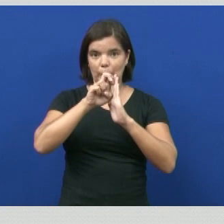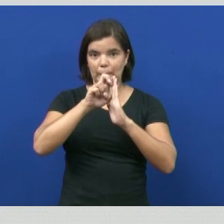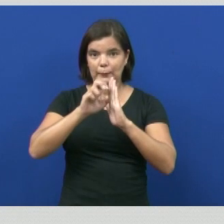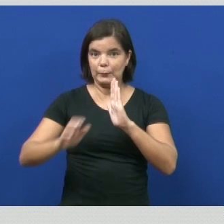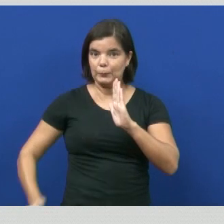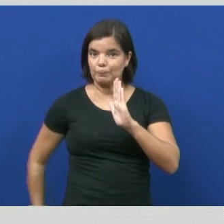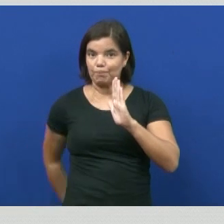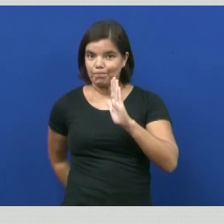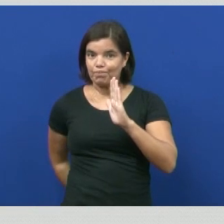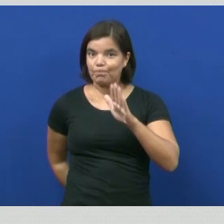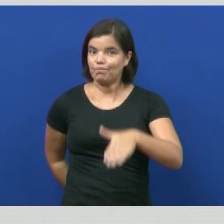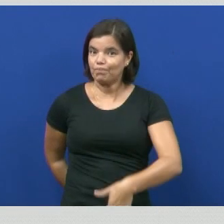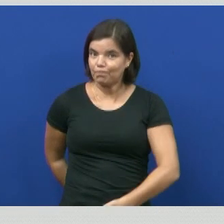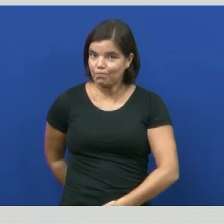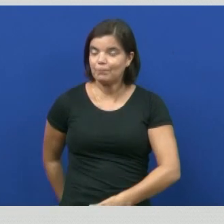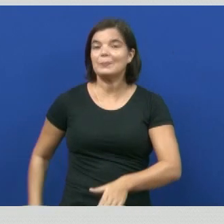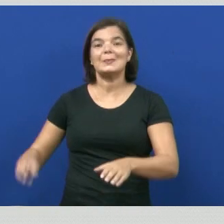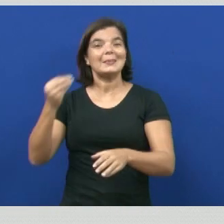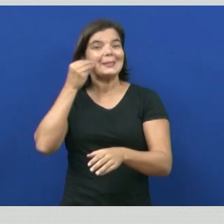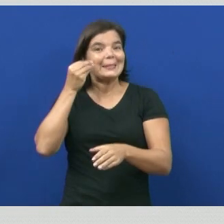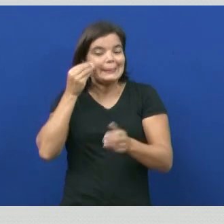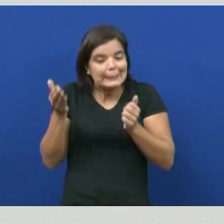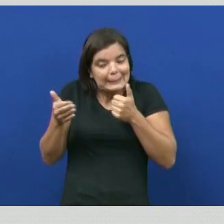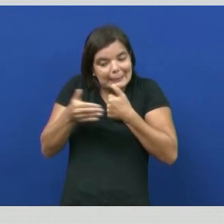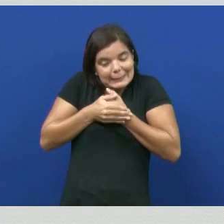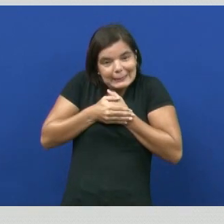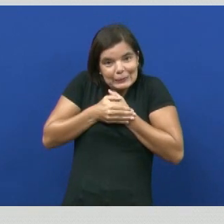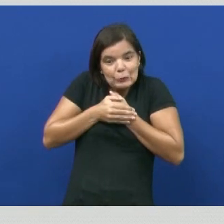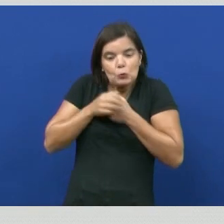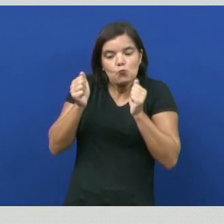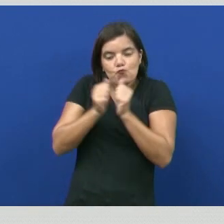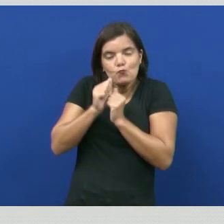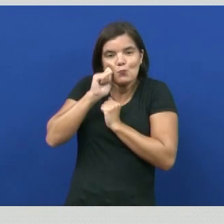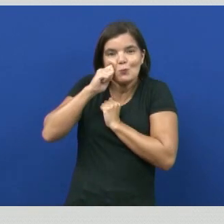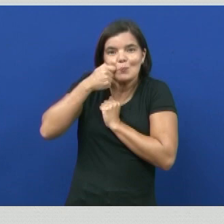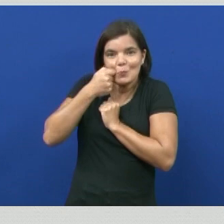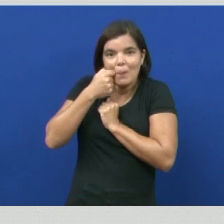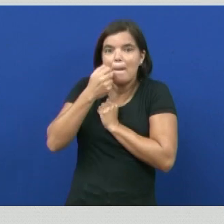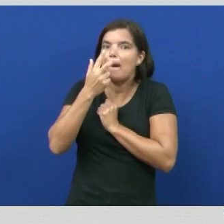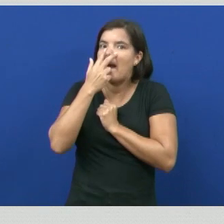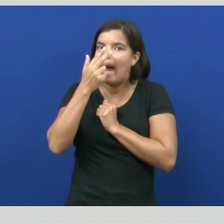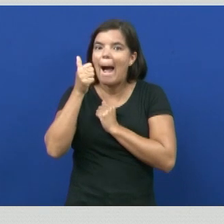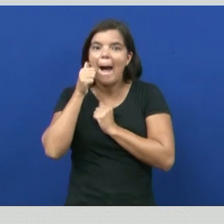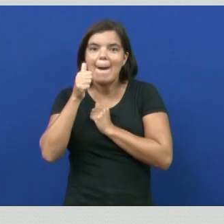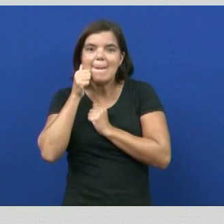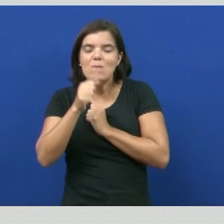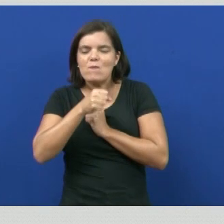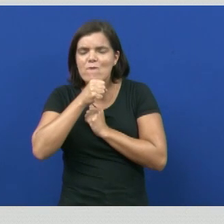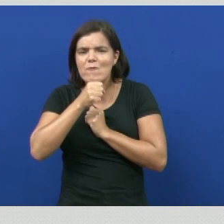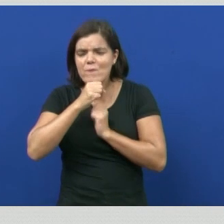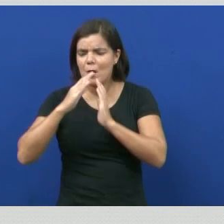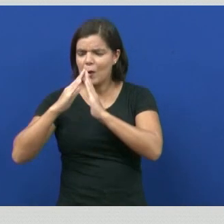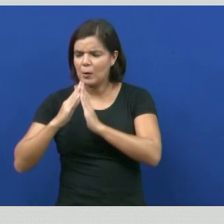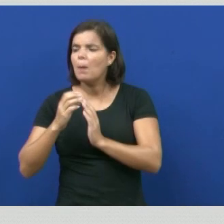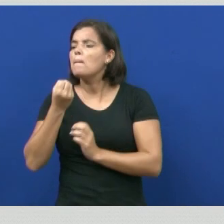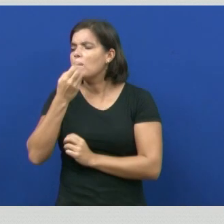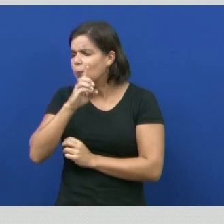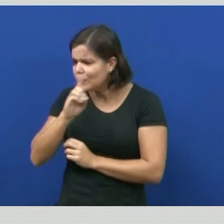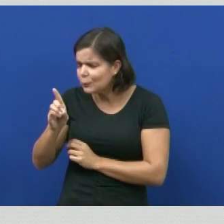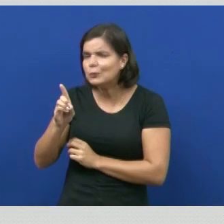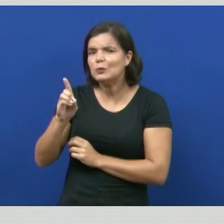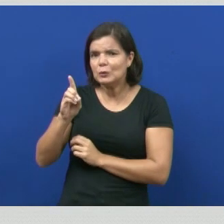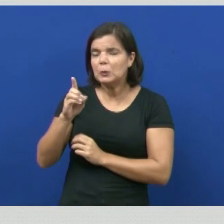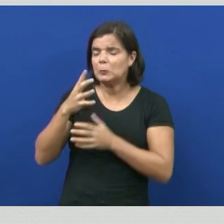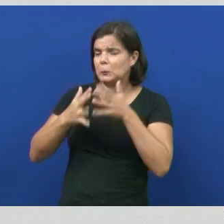no batente e tentando inutilmente cobrir-se com o embrulho do pão. Era a velha do apartamento vizinho. Bom dia, minha senhora, disse